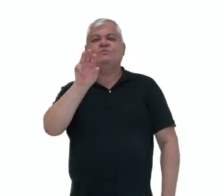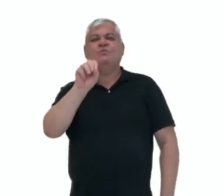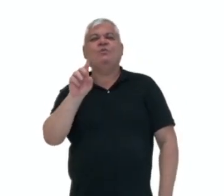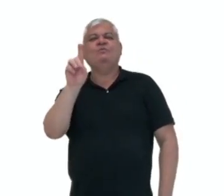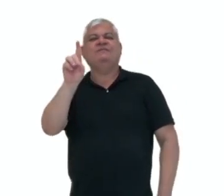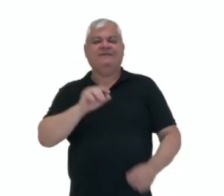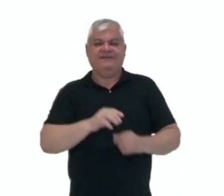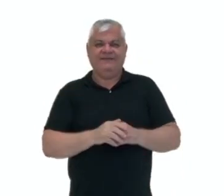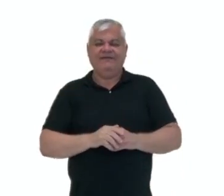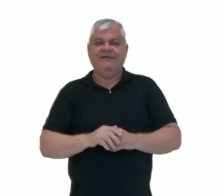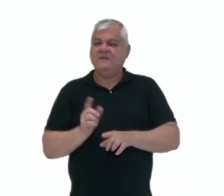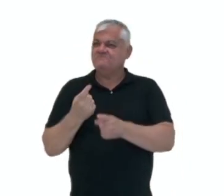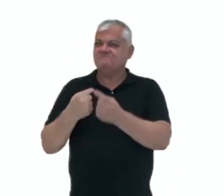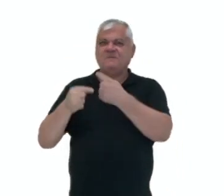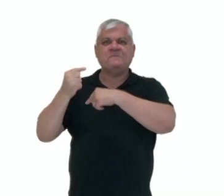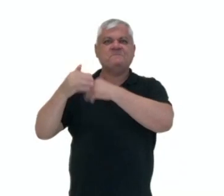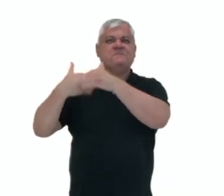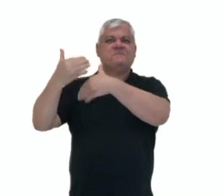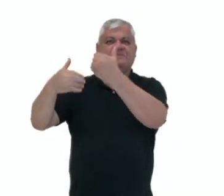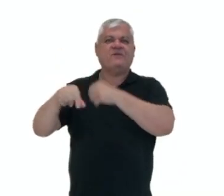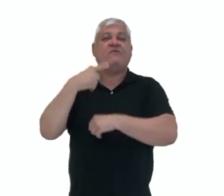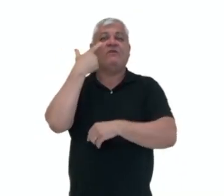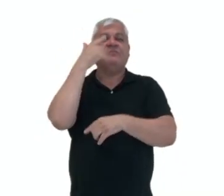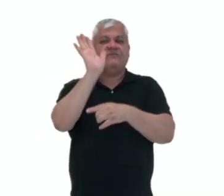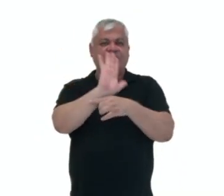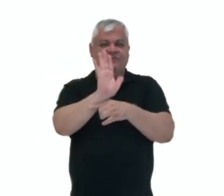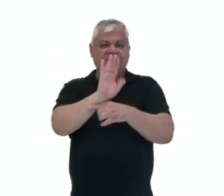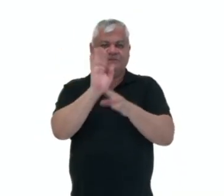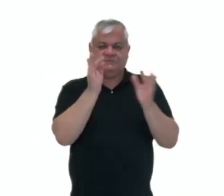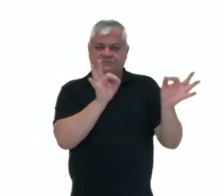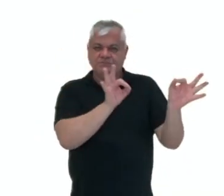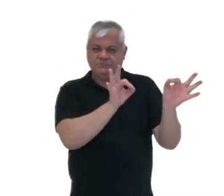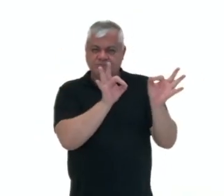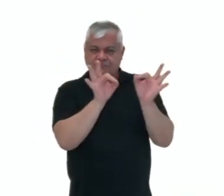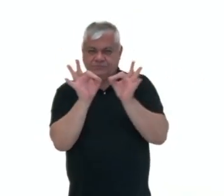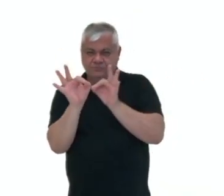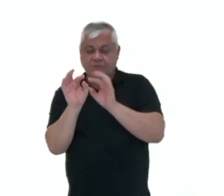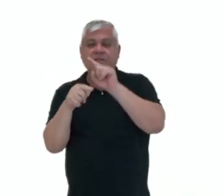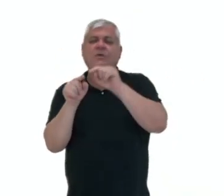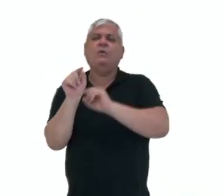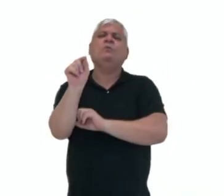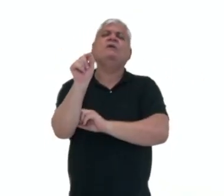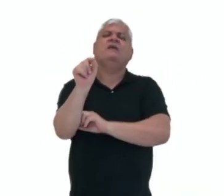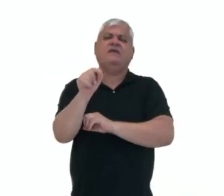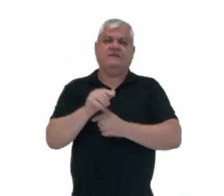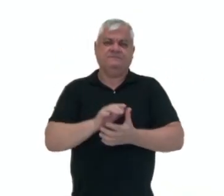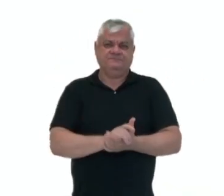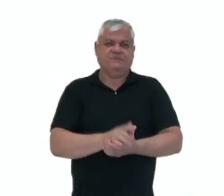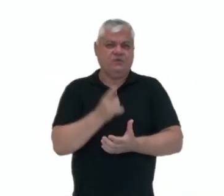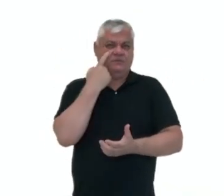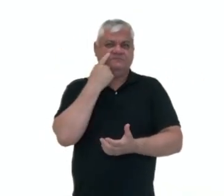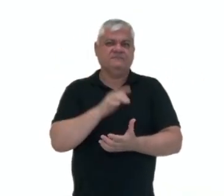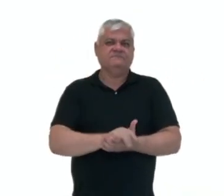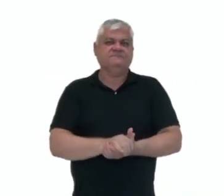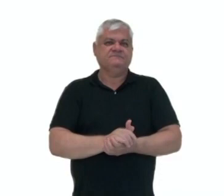vamos colocar uma evolução dessa forma. Vamos assistir um vídeo rapidinho? Vamos assistir esse vídeo e conhecer o que é Flash Mode. Vejam aí, gente.